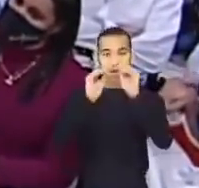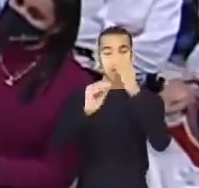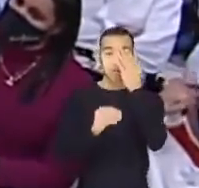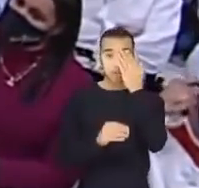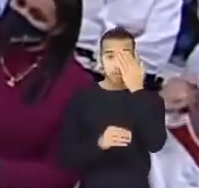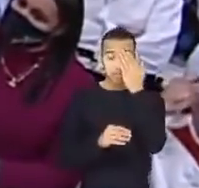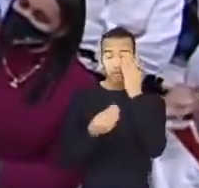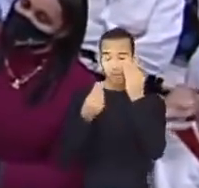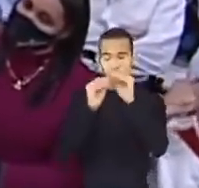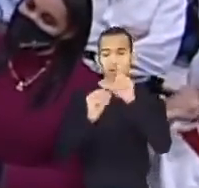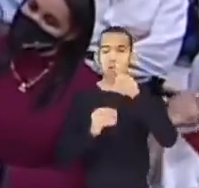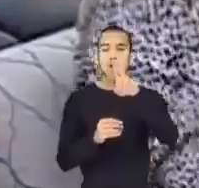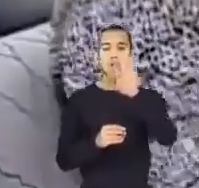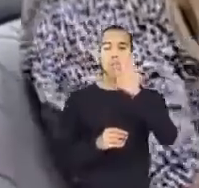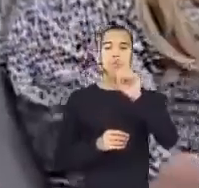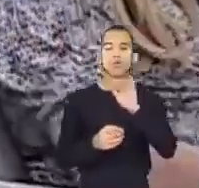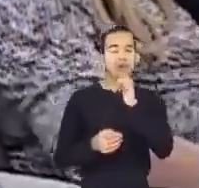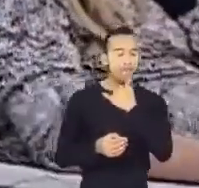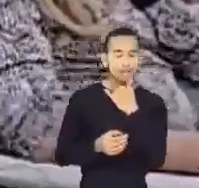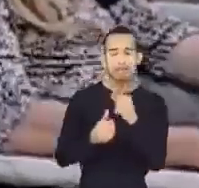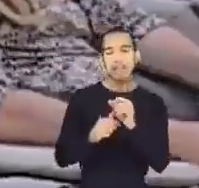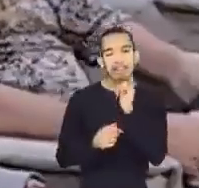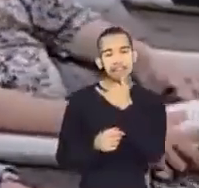luto. Infeliz. E o sujeito estava triste, hein?